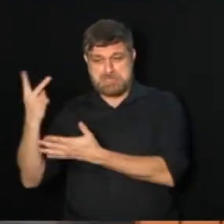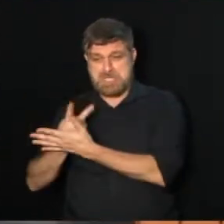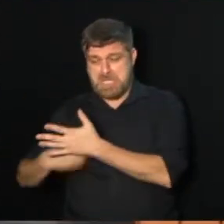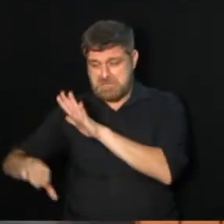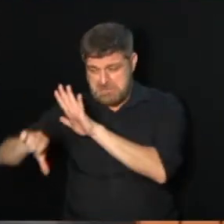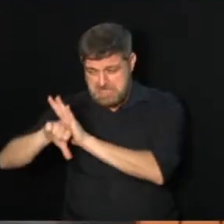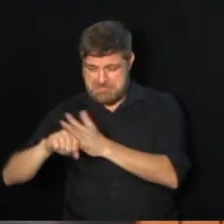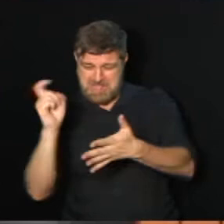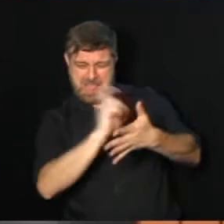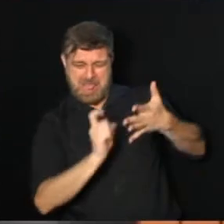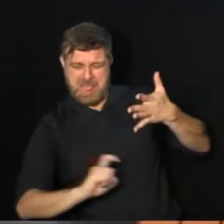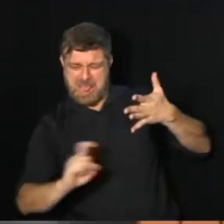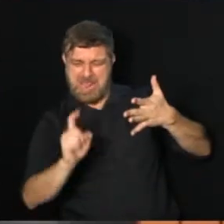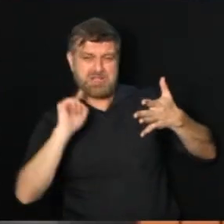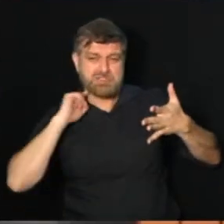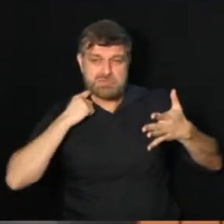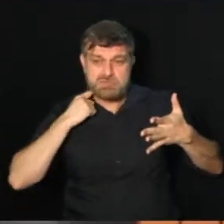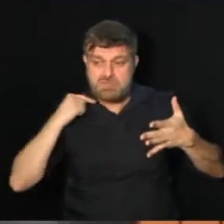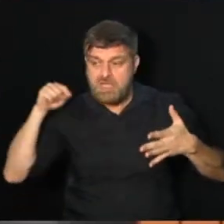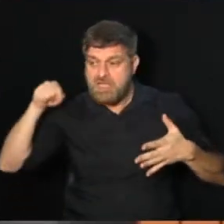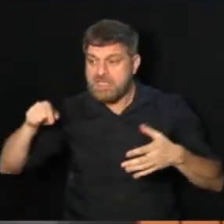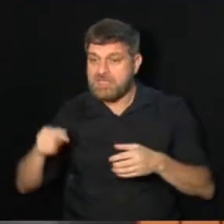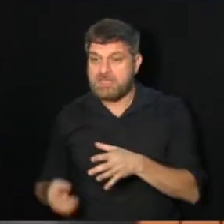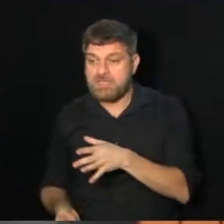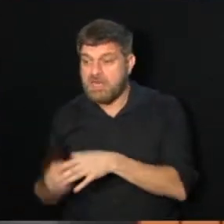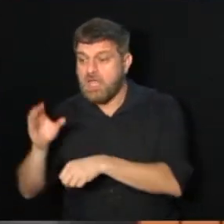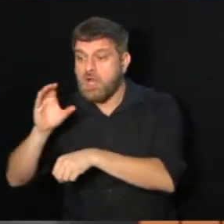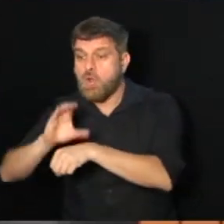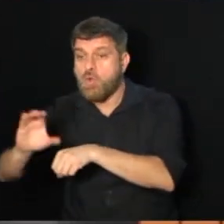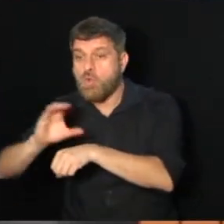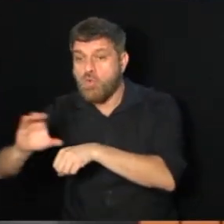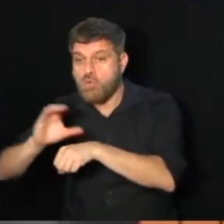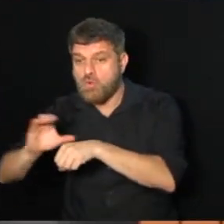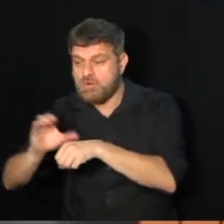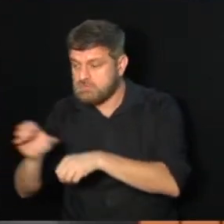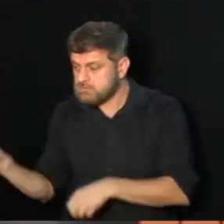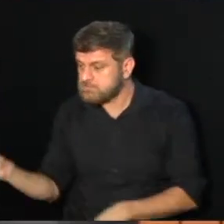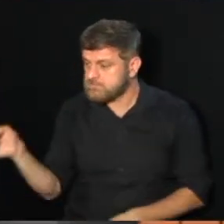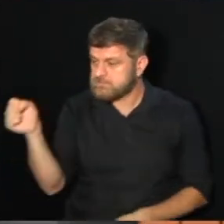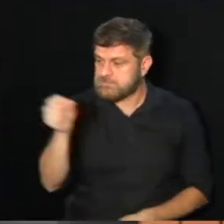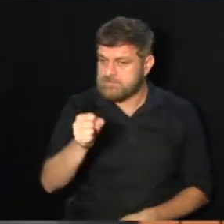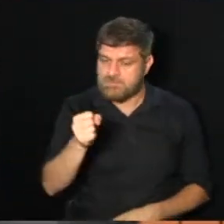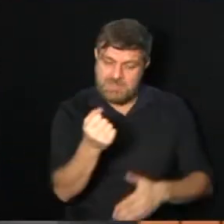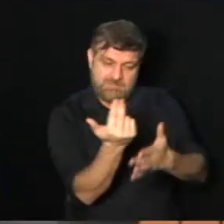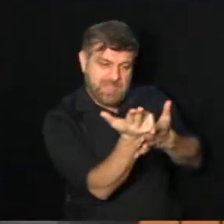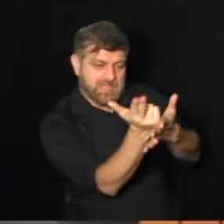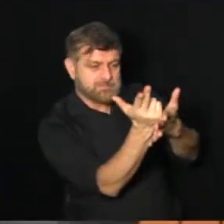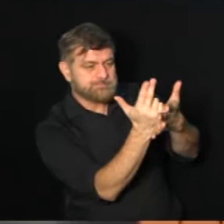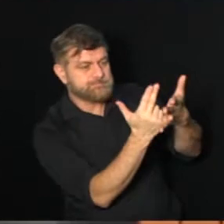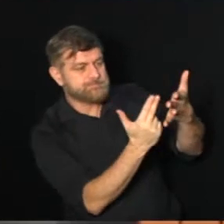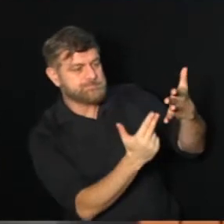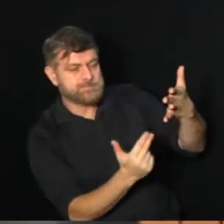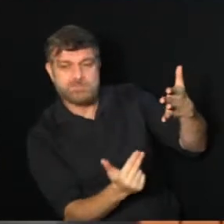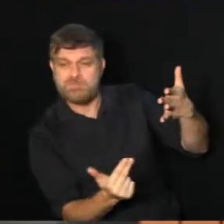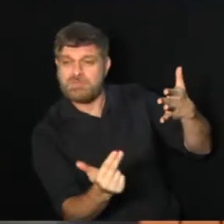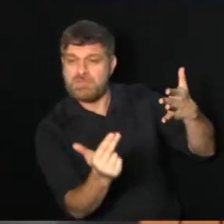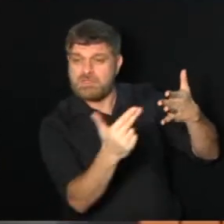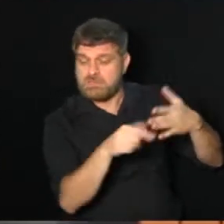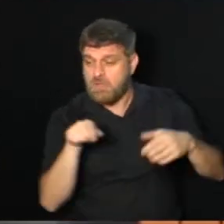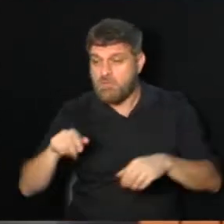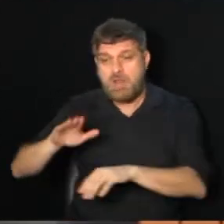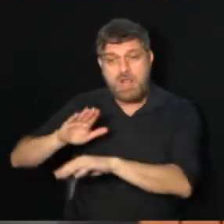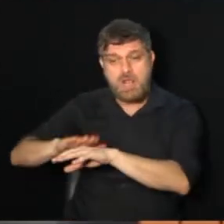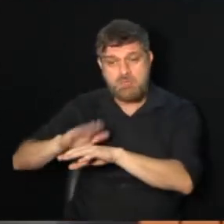passaram a ministrar cursos na cidade, a serem chamados não só por entes públicos, ou também